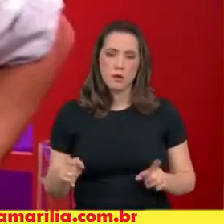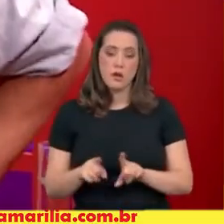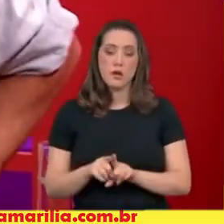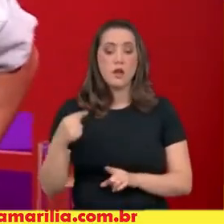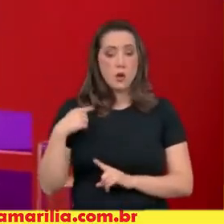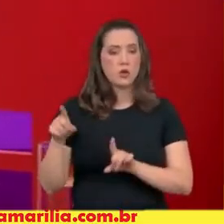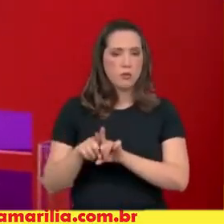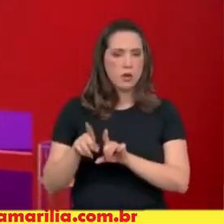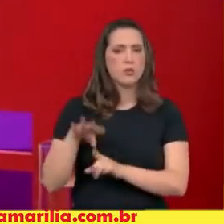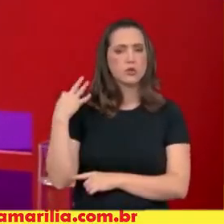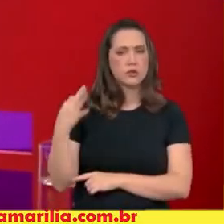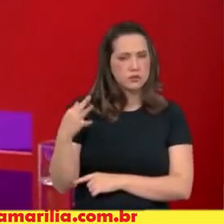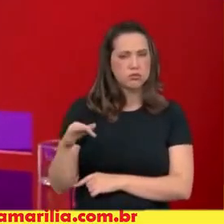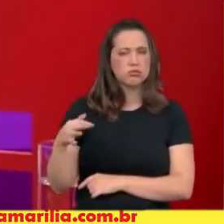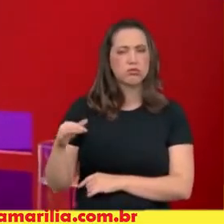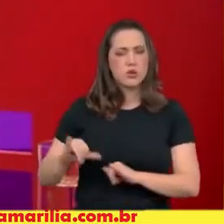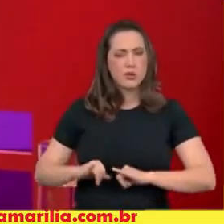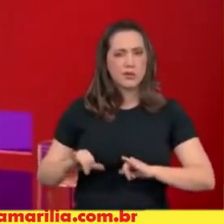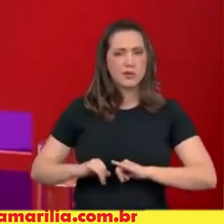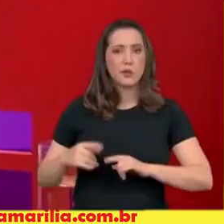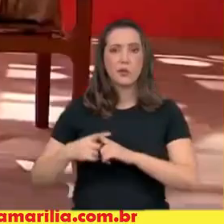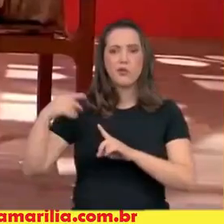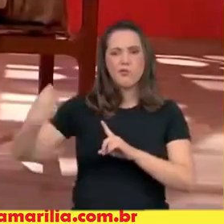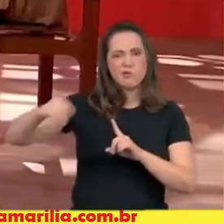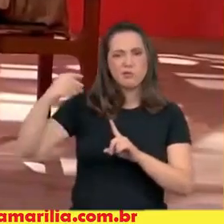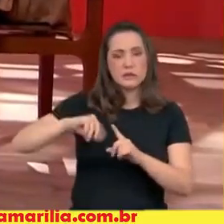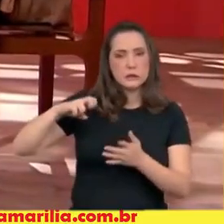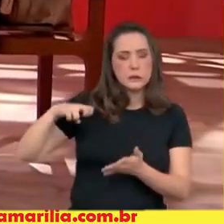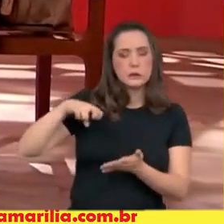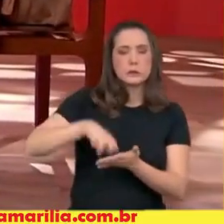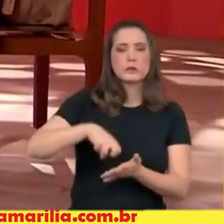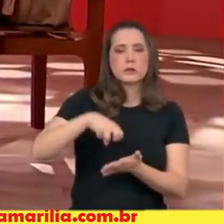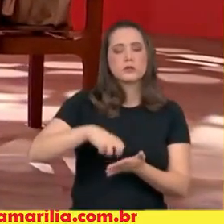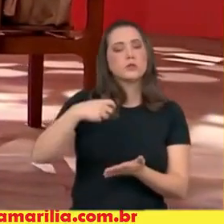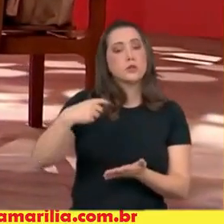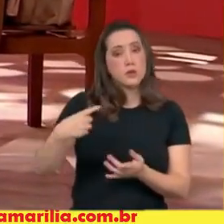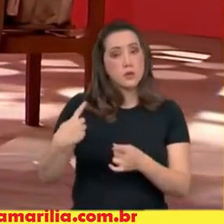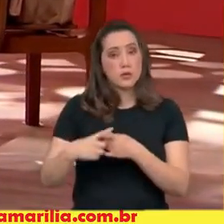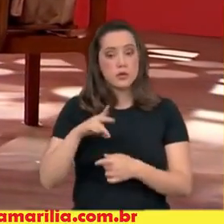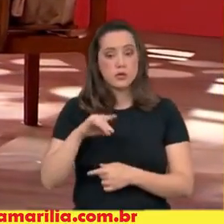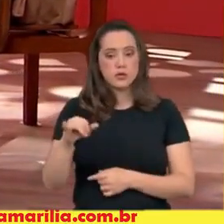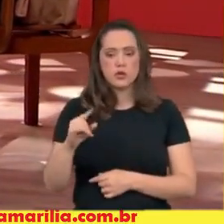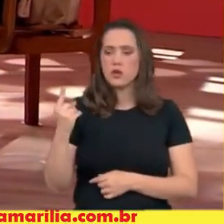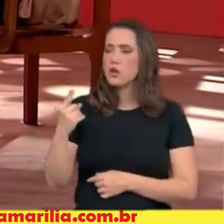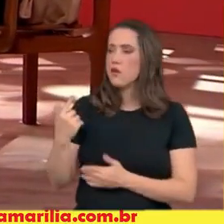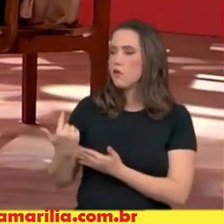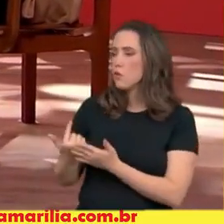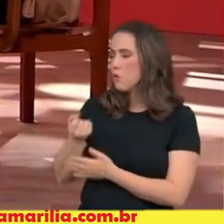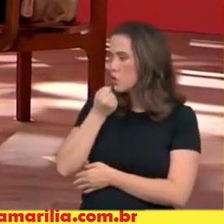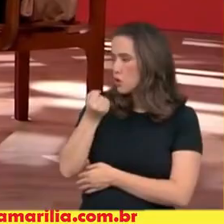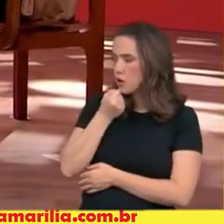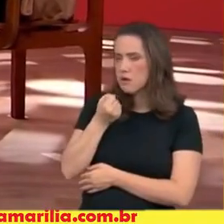que viralizou como os outros, mas assim, foi uma repressão brutal nesse dia. O jornalista da Folha de São Paulo, se eu não me engano, que perdeu um olho, se eu não me engano, era